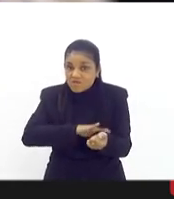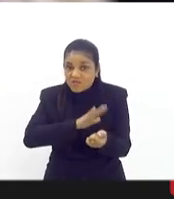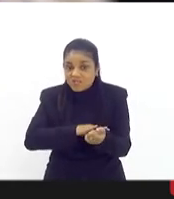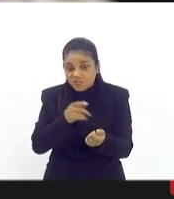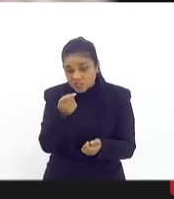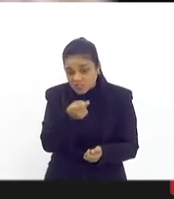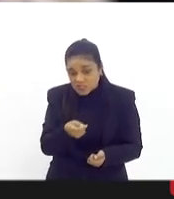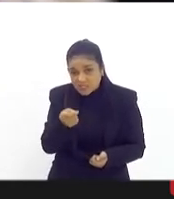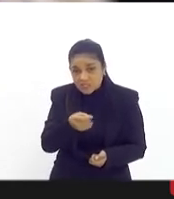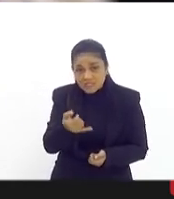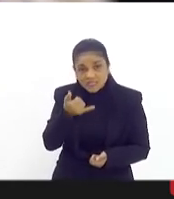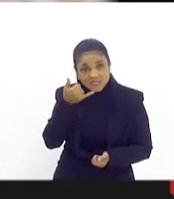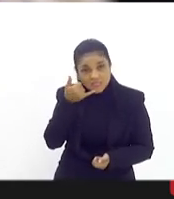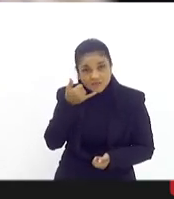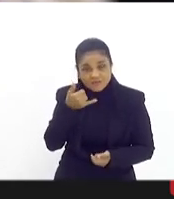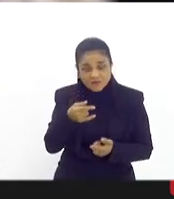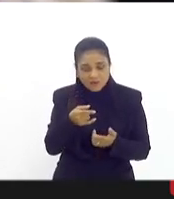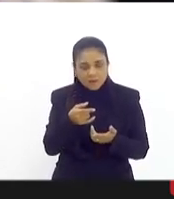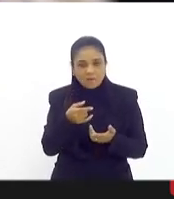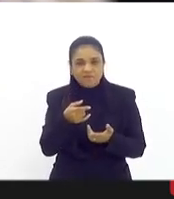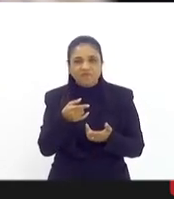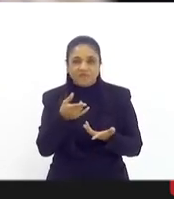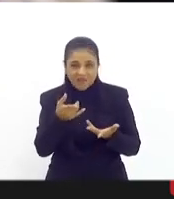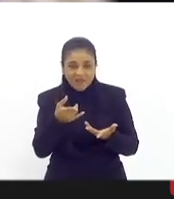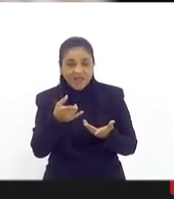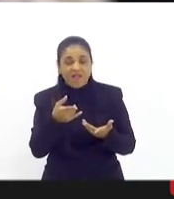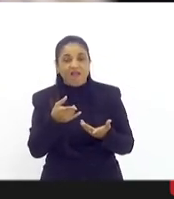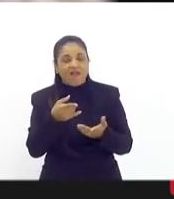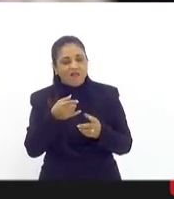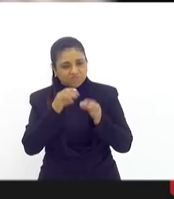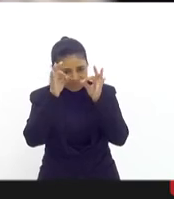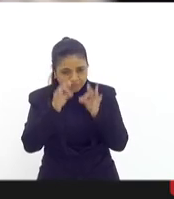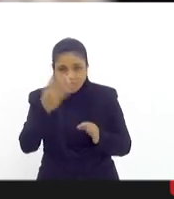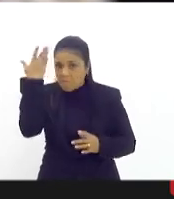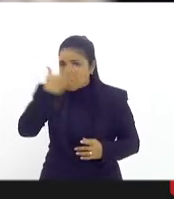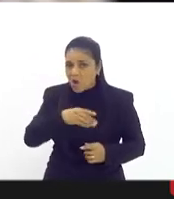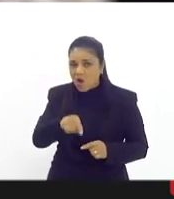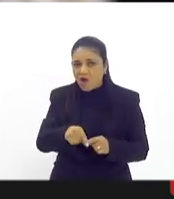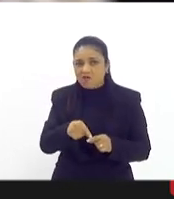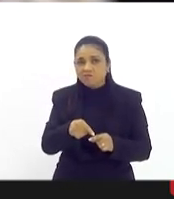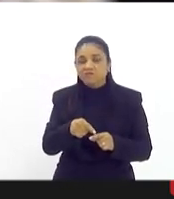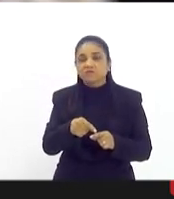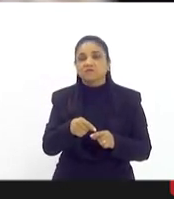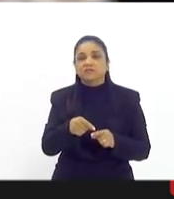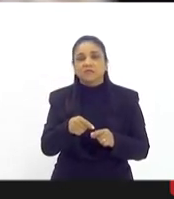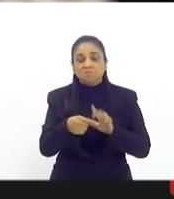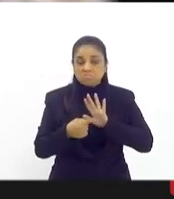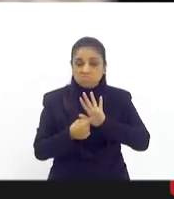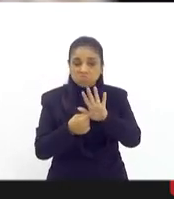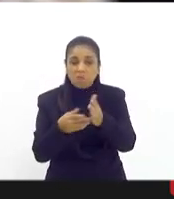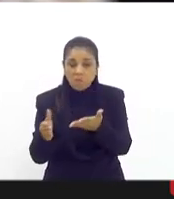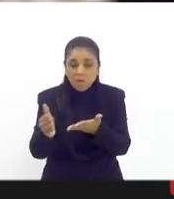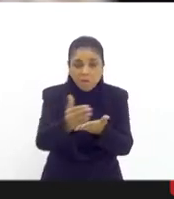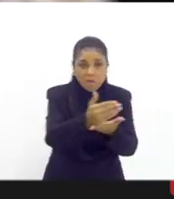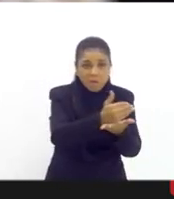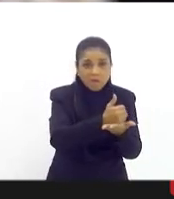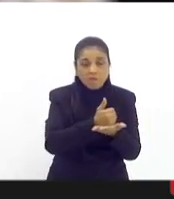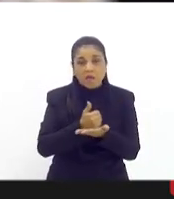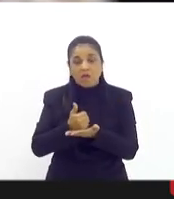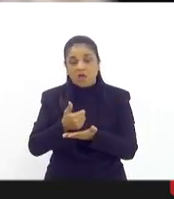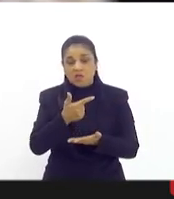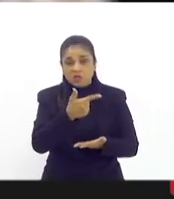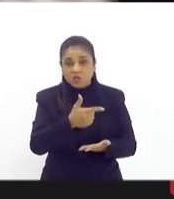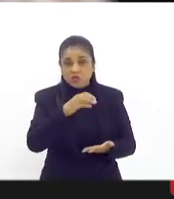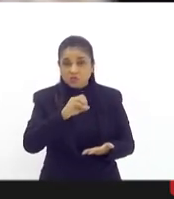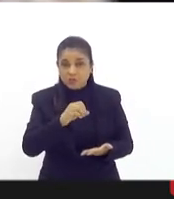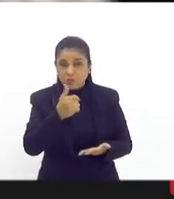vício é constatado, o vício é comprovado. As tendências suicidas vêm ampliando vertiginosamente desde 2012, que é